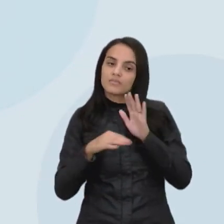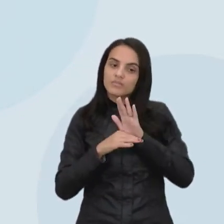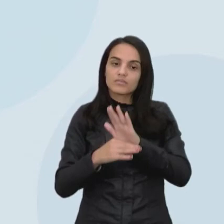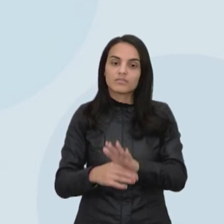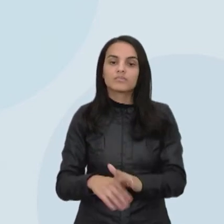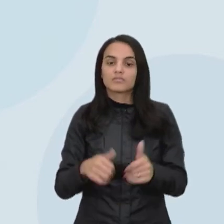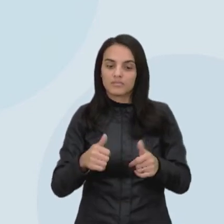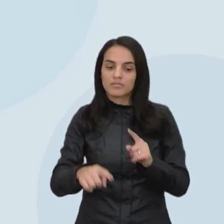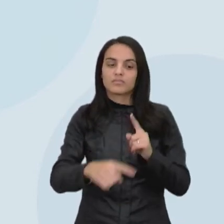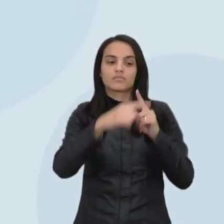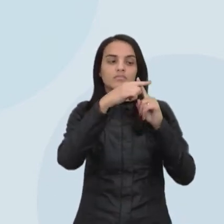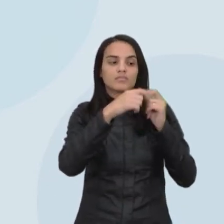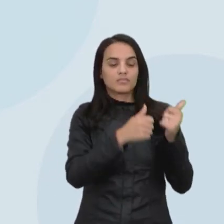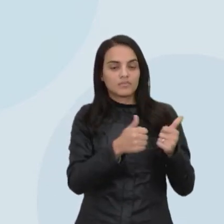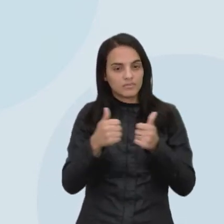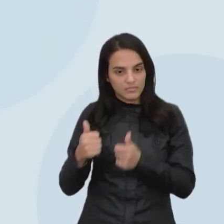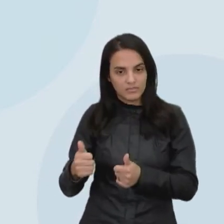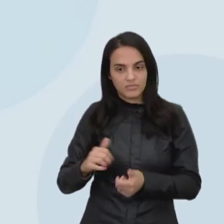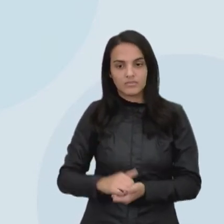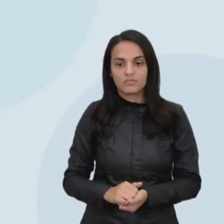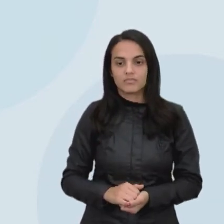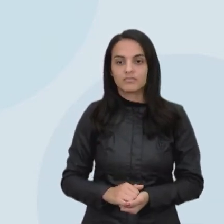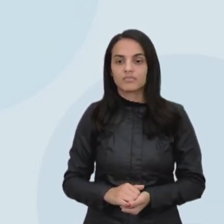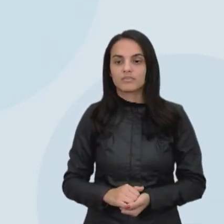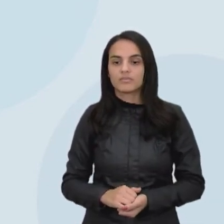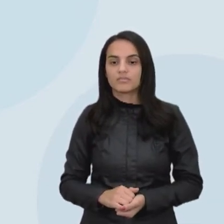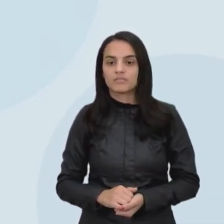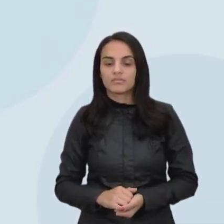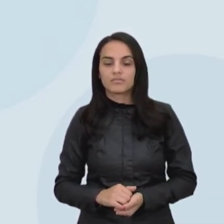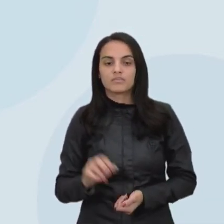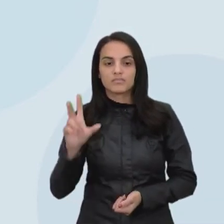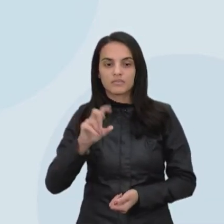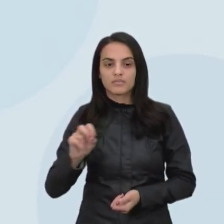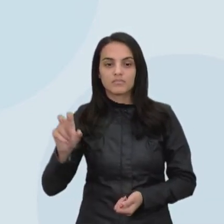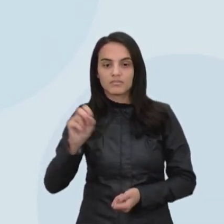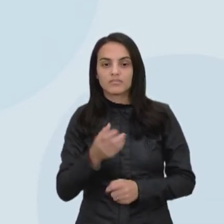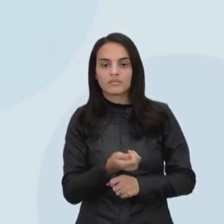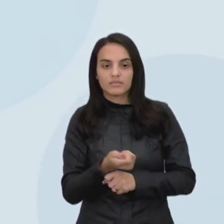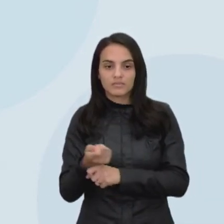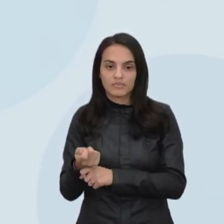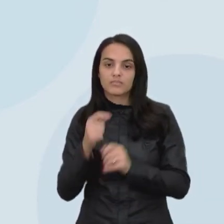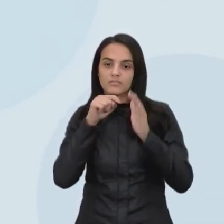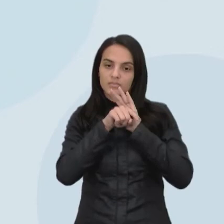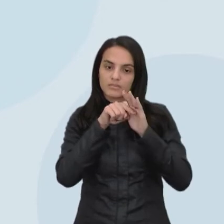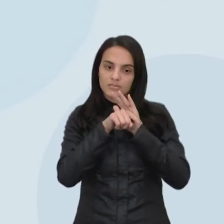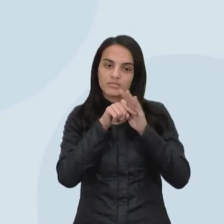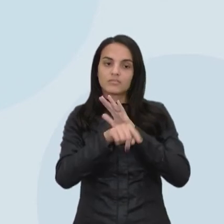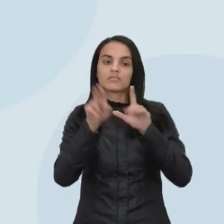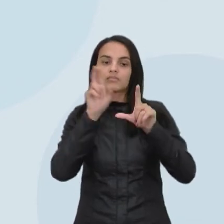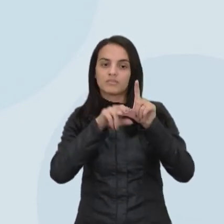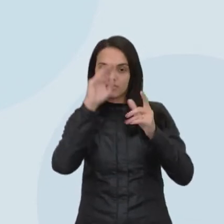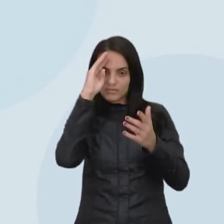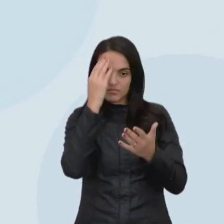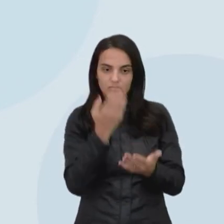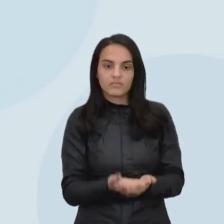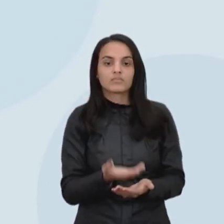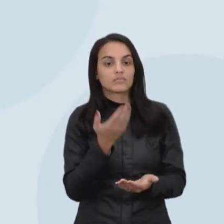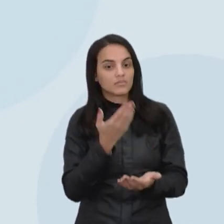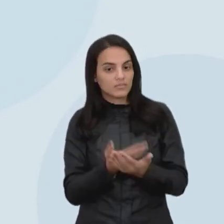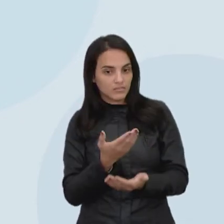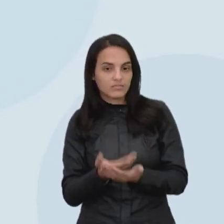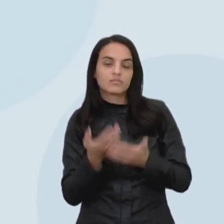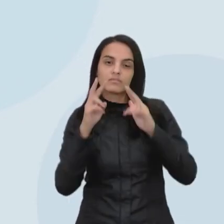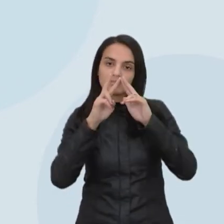são aspectos positivos a respeito dos agrotóxicos. Para isso, faça pesquisas em fontes confiáveis